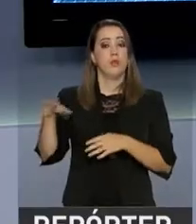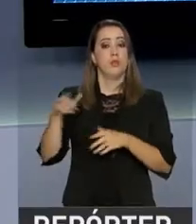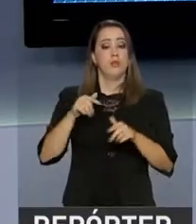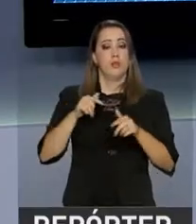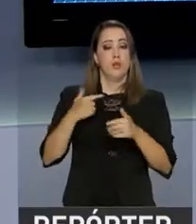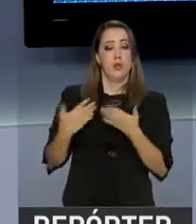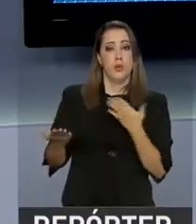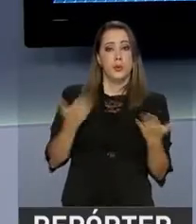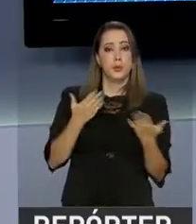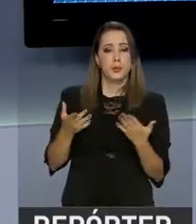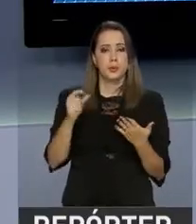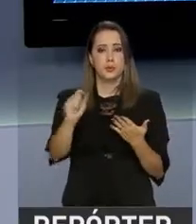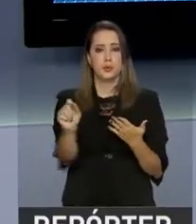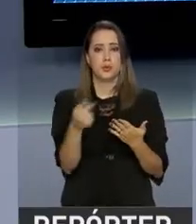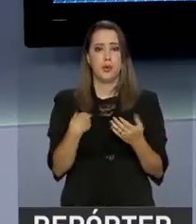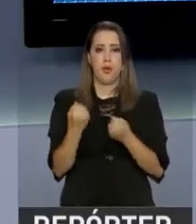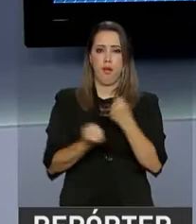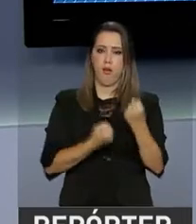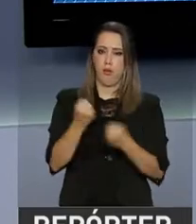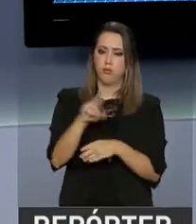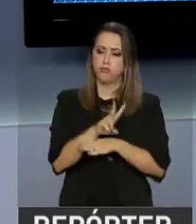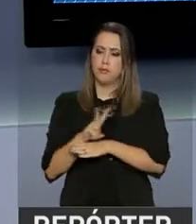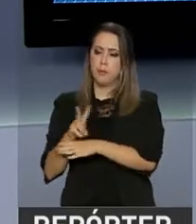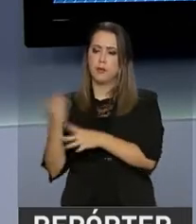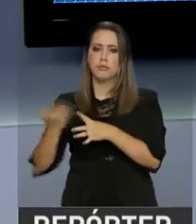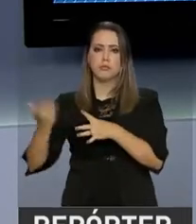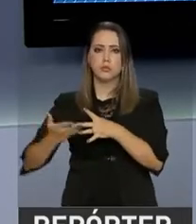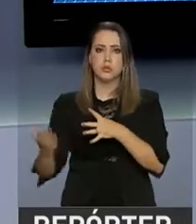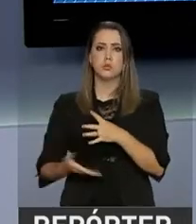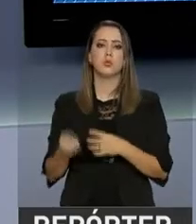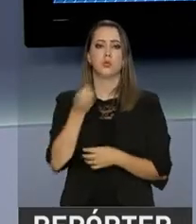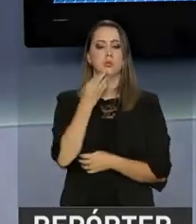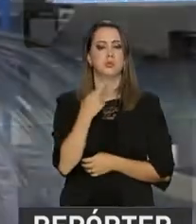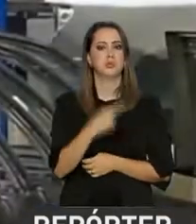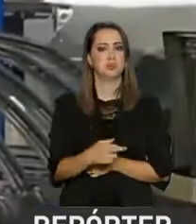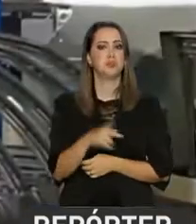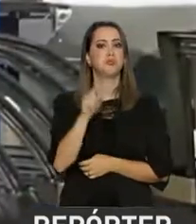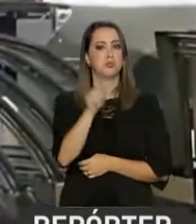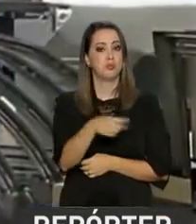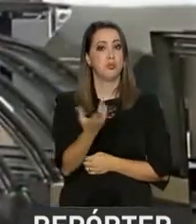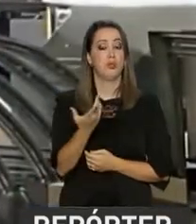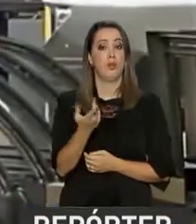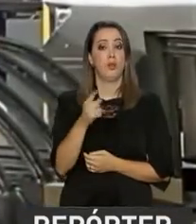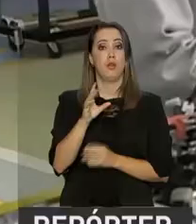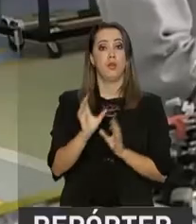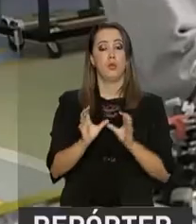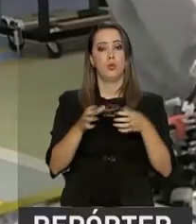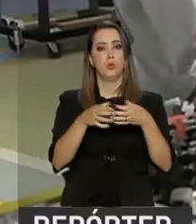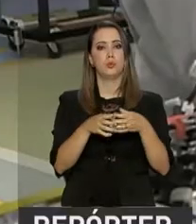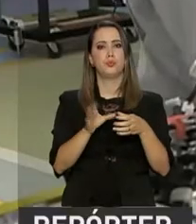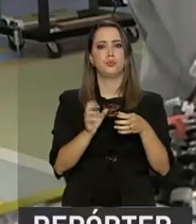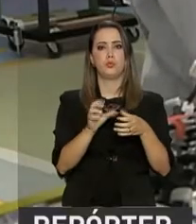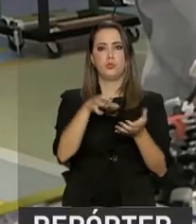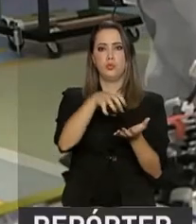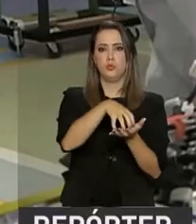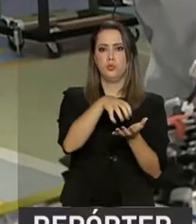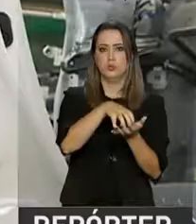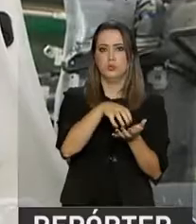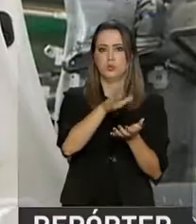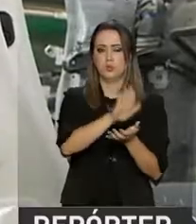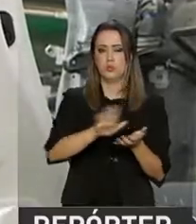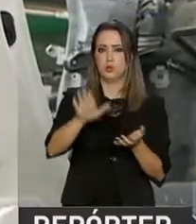mercado de crédito para veículos continuam registrando bons resultados. Segundo a Associação Nacional das Empresas Financeiras